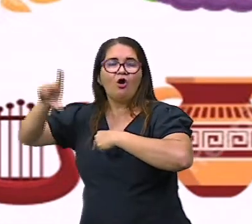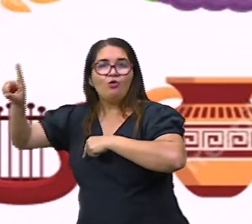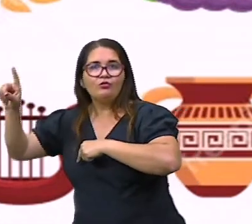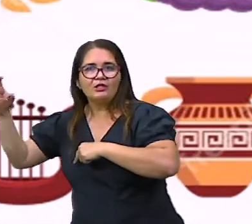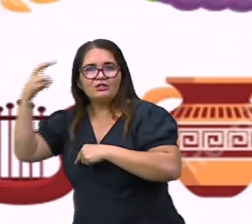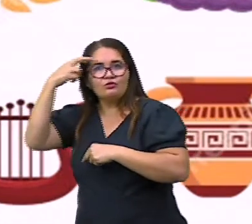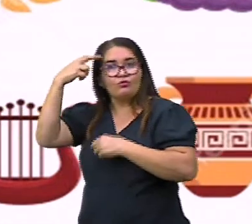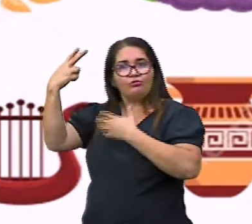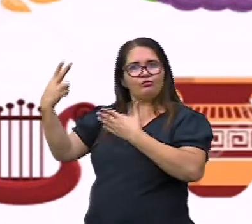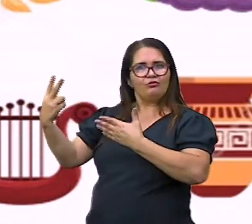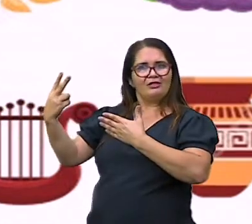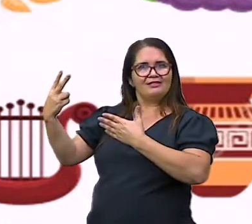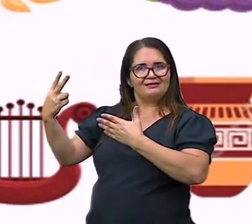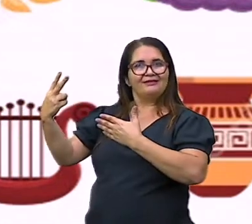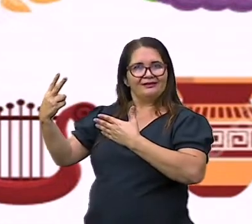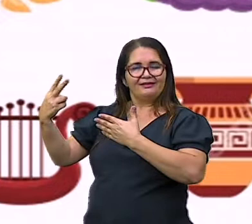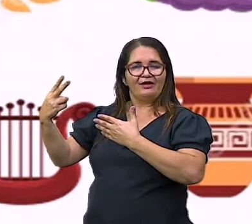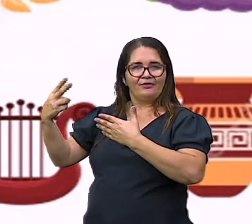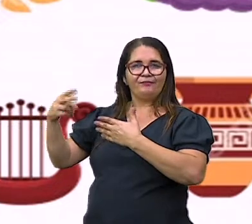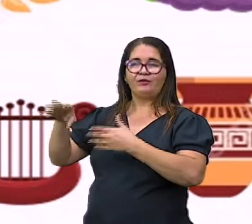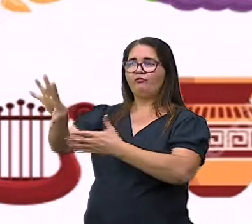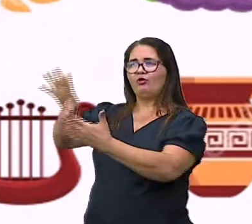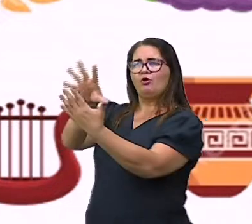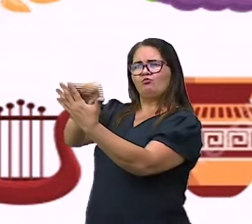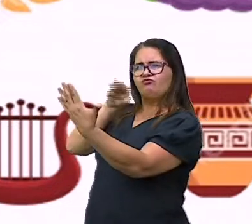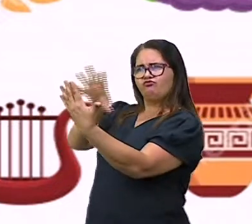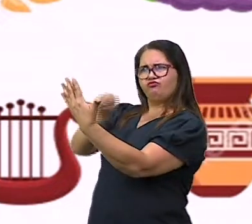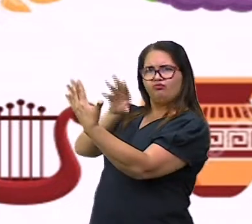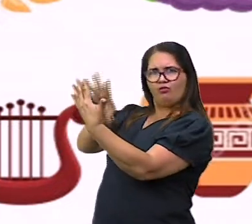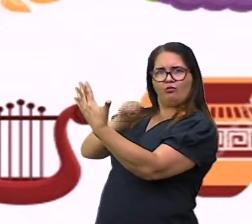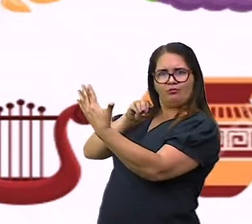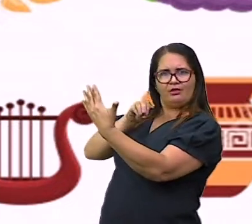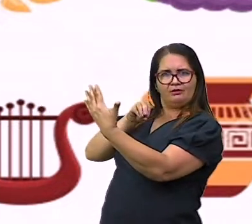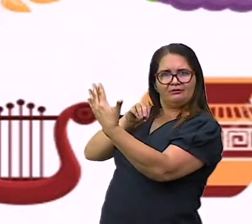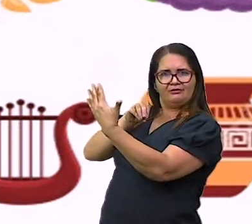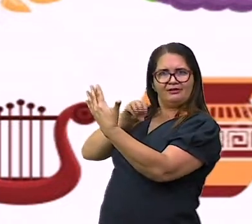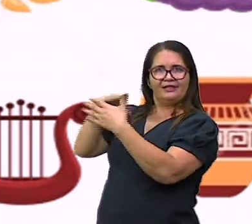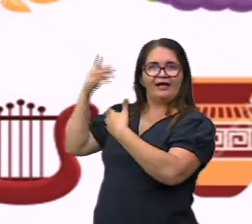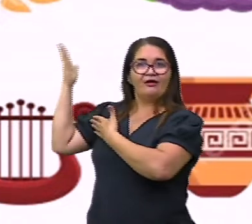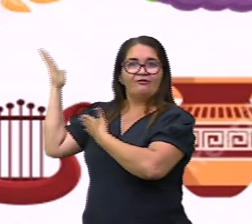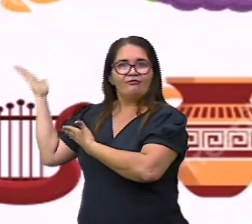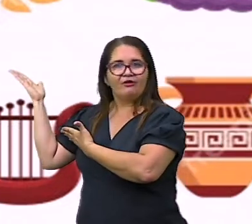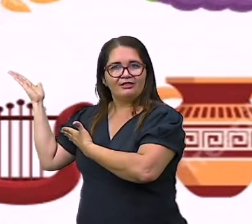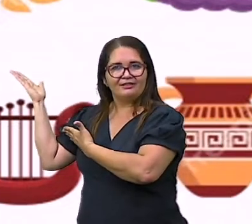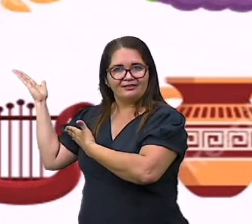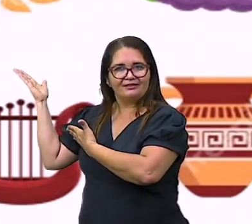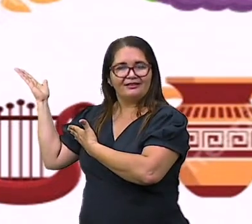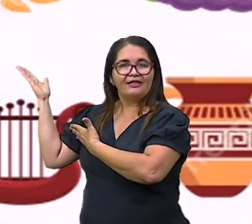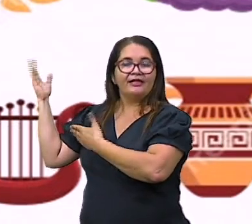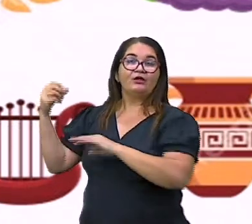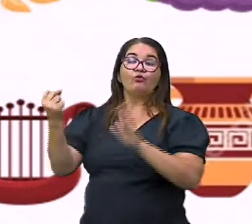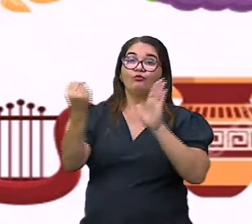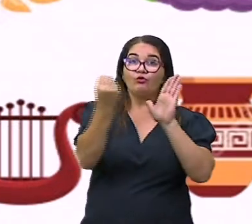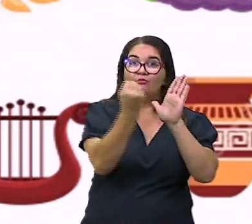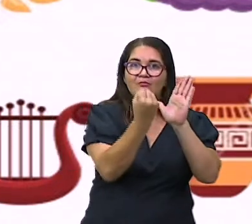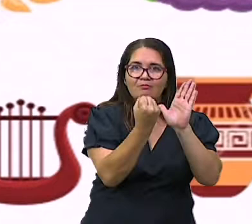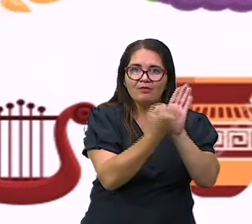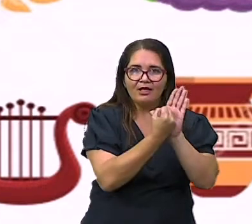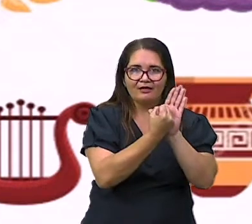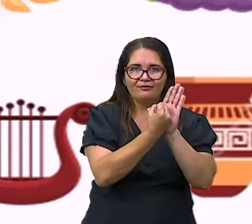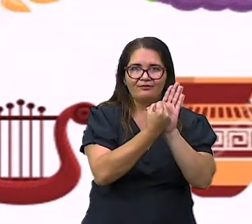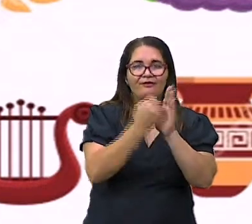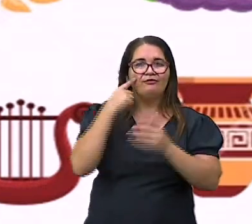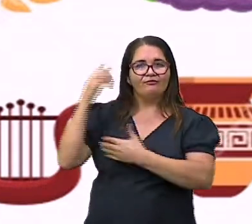né? Quando a gente olha para cá, a gente lembra instantaneamente dos gregos, como agora nós já conhecemos,